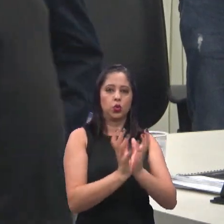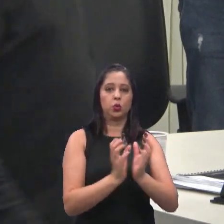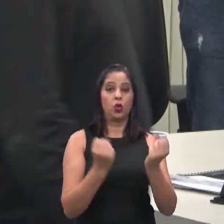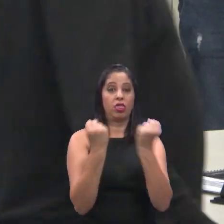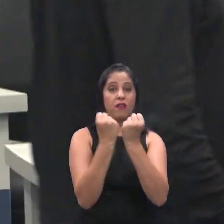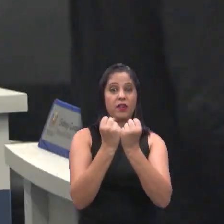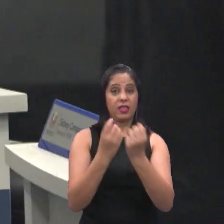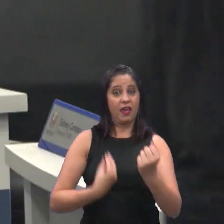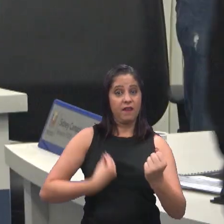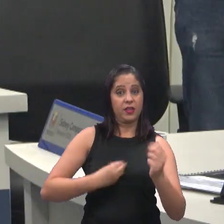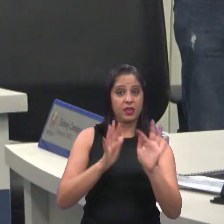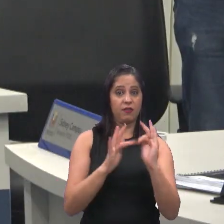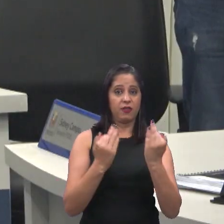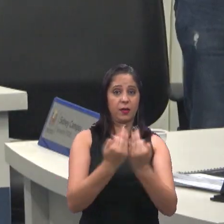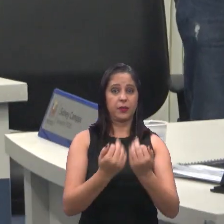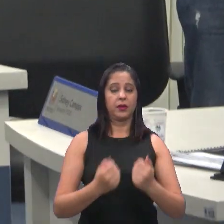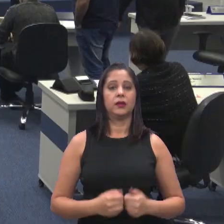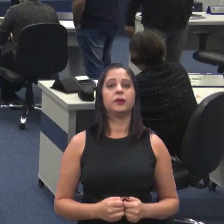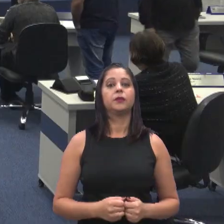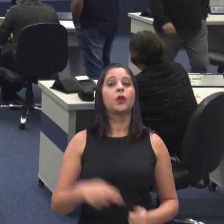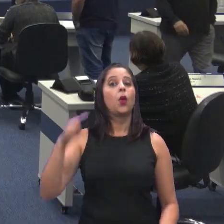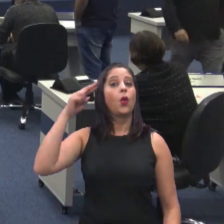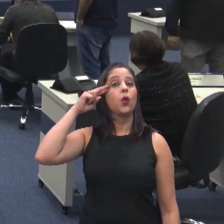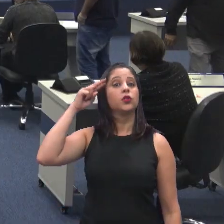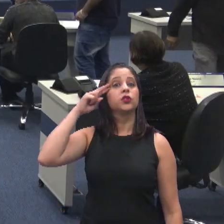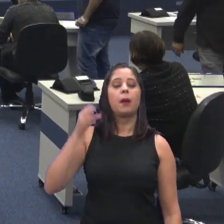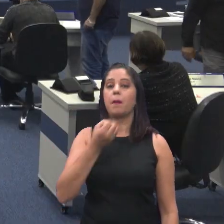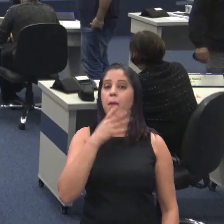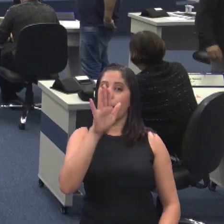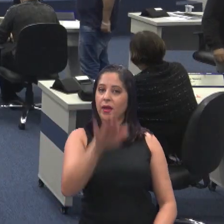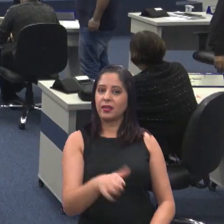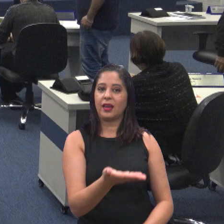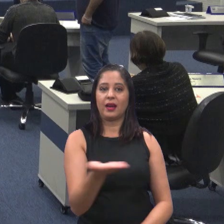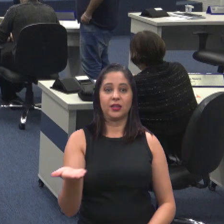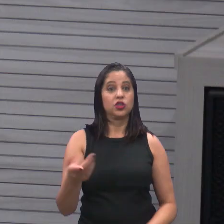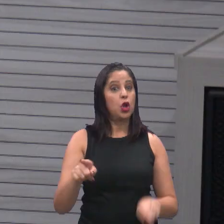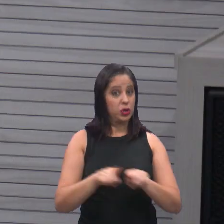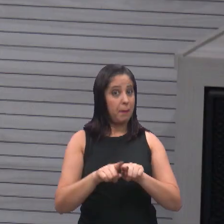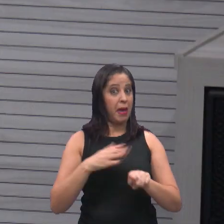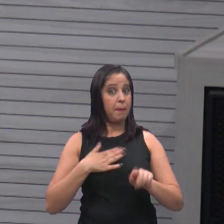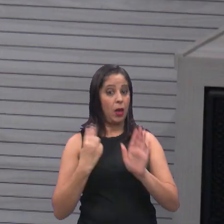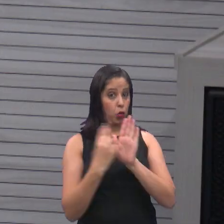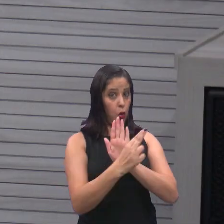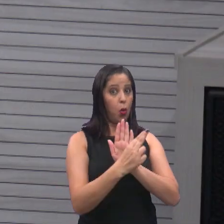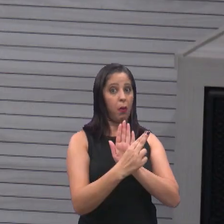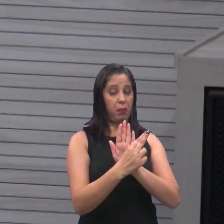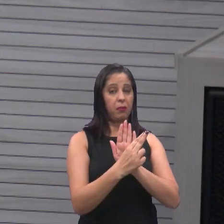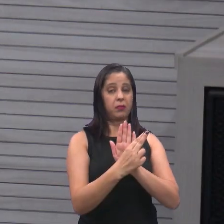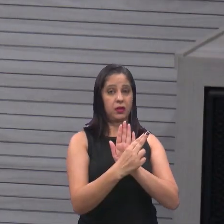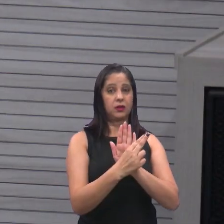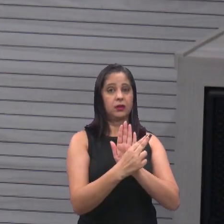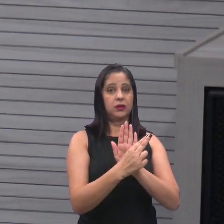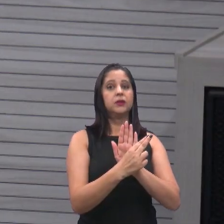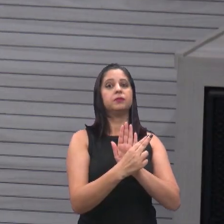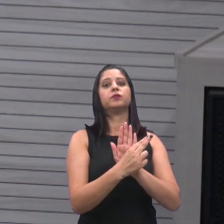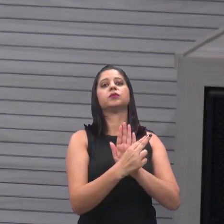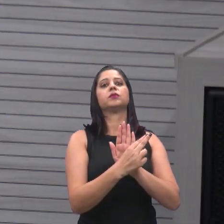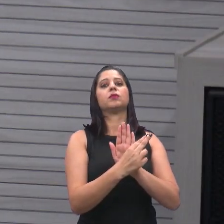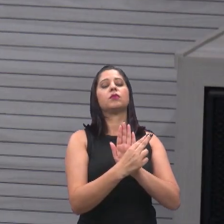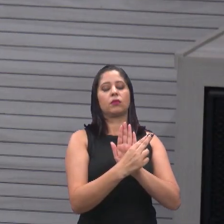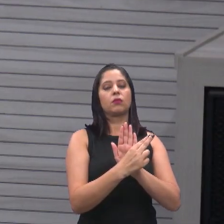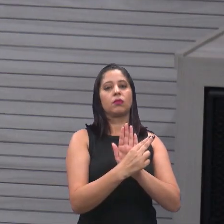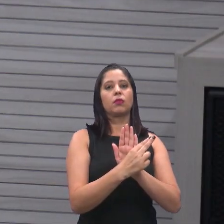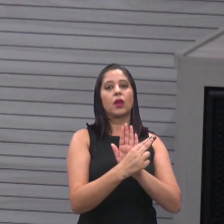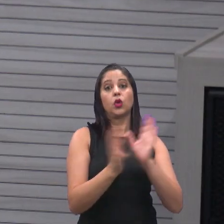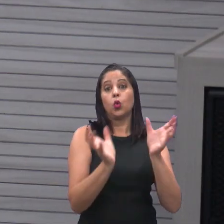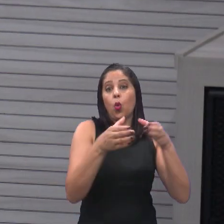Questão de ordem, o vereador Rogério Dacazem. Boa tarde, senhor presidente. Também quero colocar meu nome à disposição da Frente Parlamentar em Defesa da